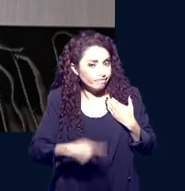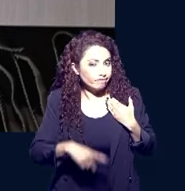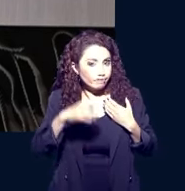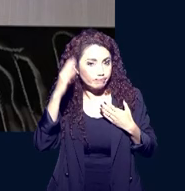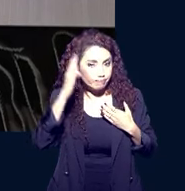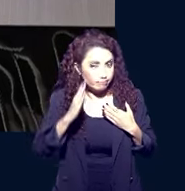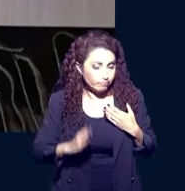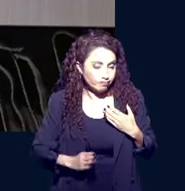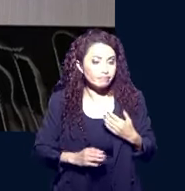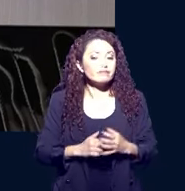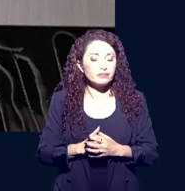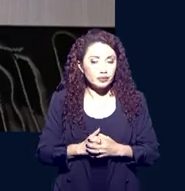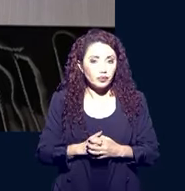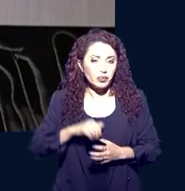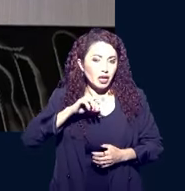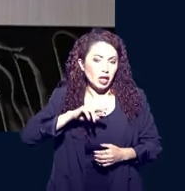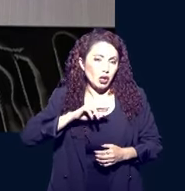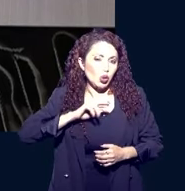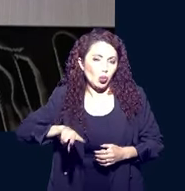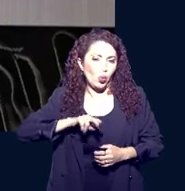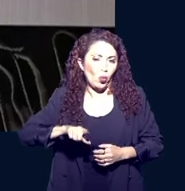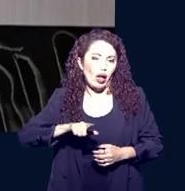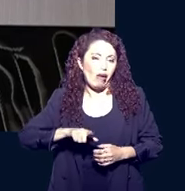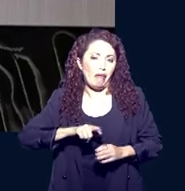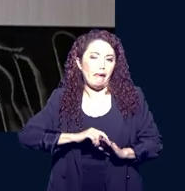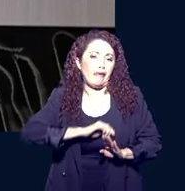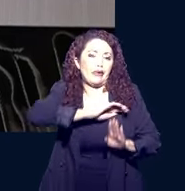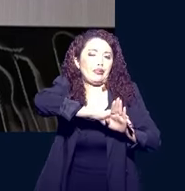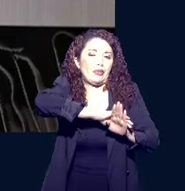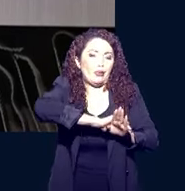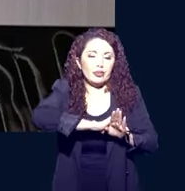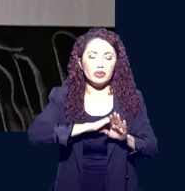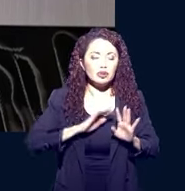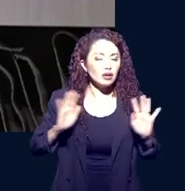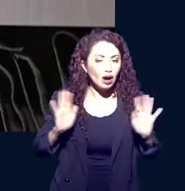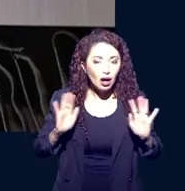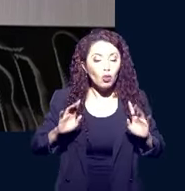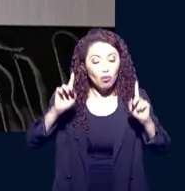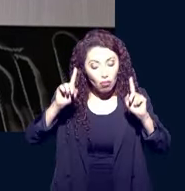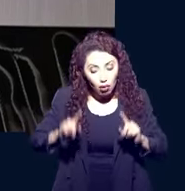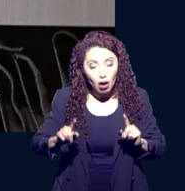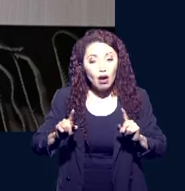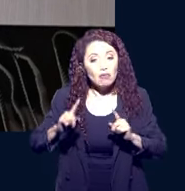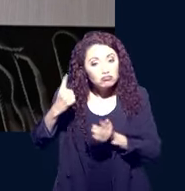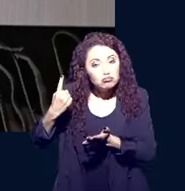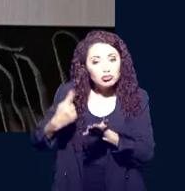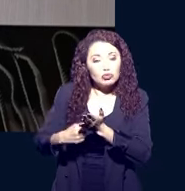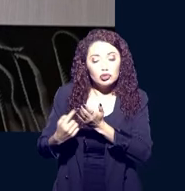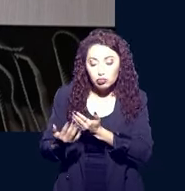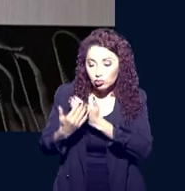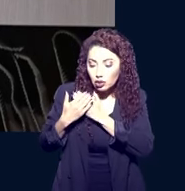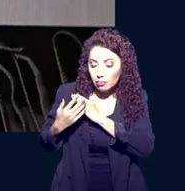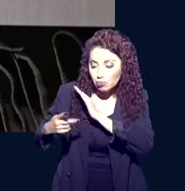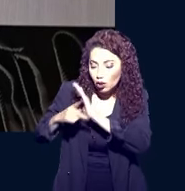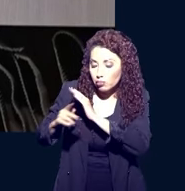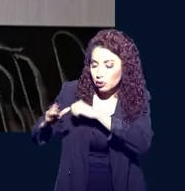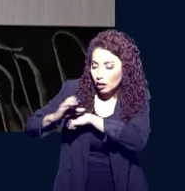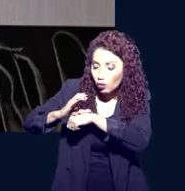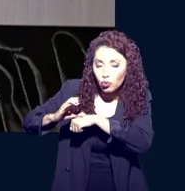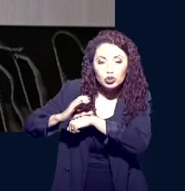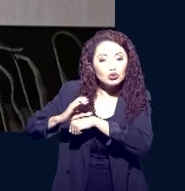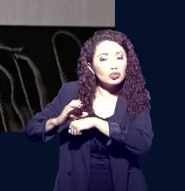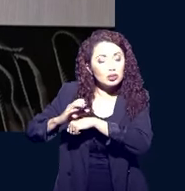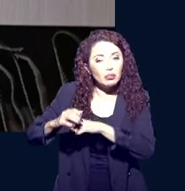agenda não ideológica essa é uma agenda constitucional para o Brasil combate à pobreza